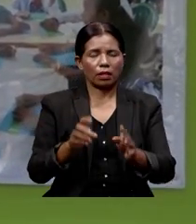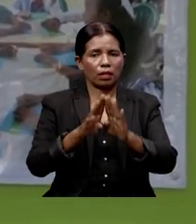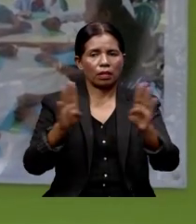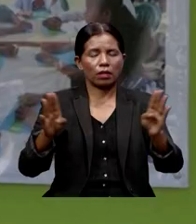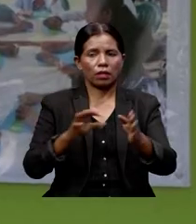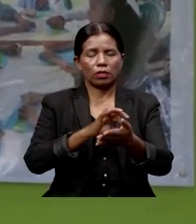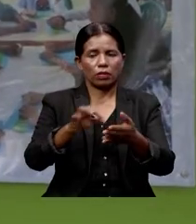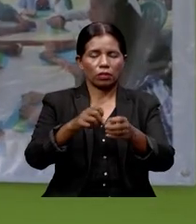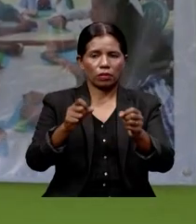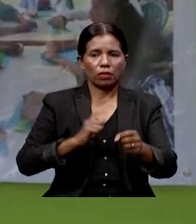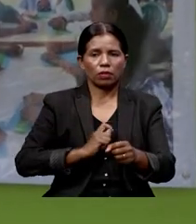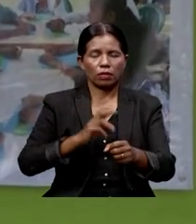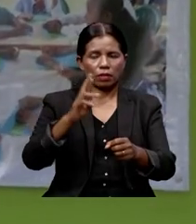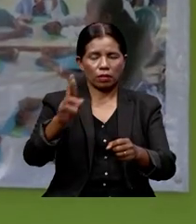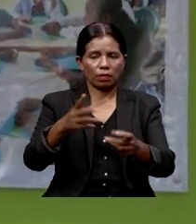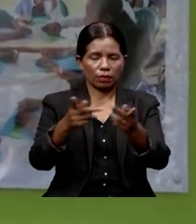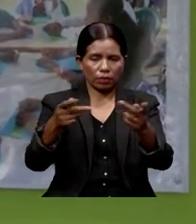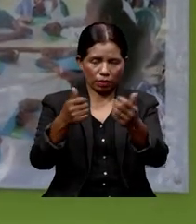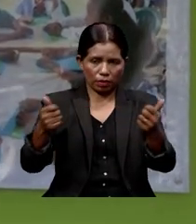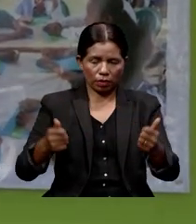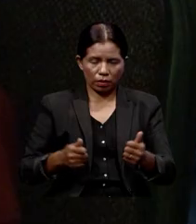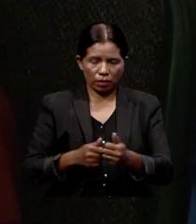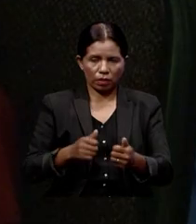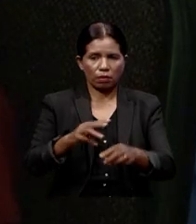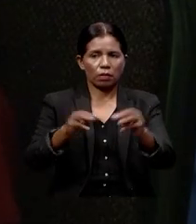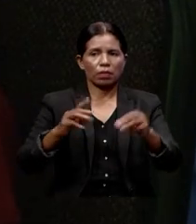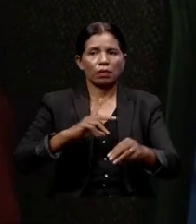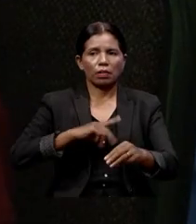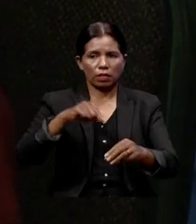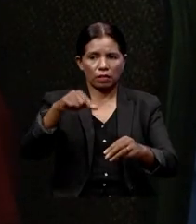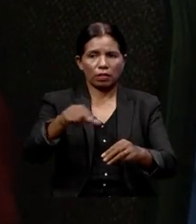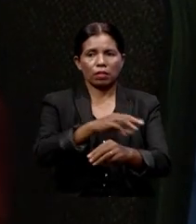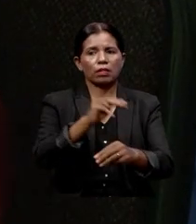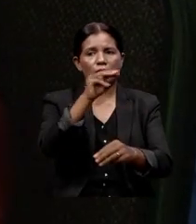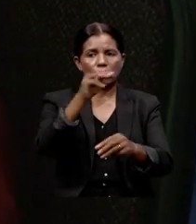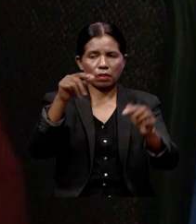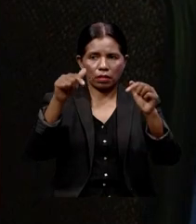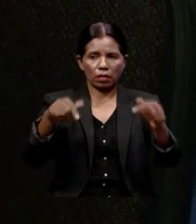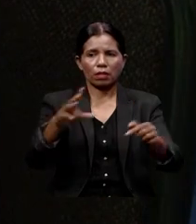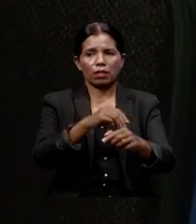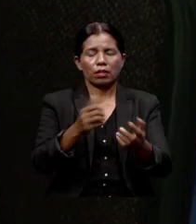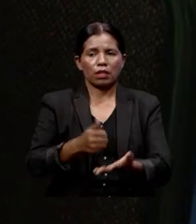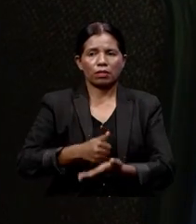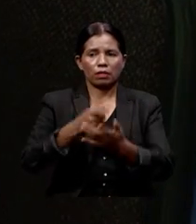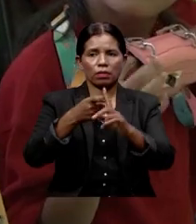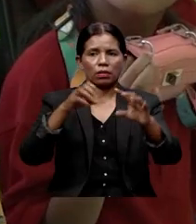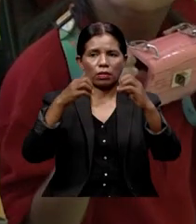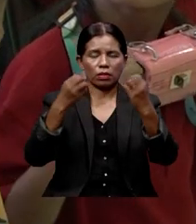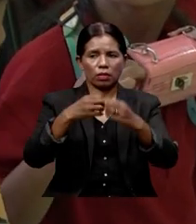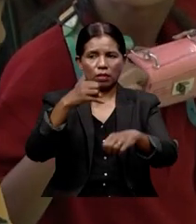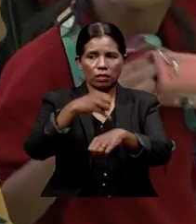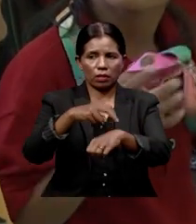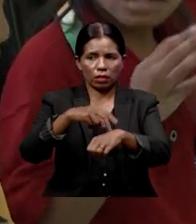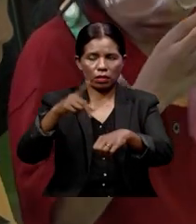ia suku tibar postu administrativu bazar tete munisipu liksa segunda ne ho hetan apoio husi organisasau